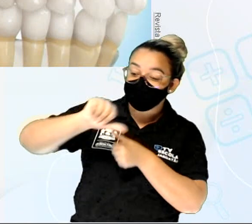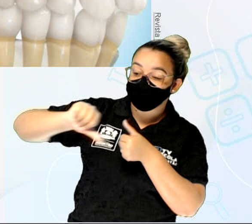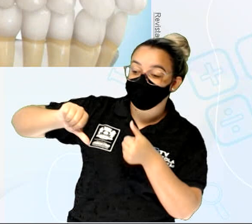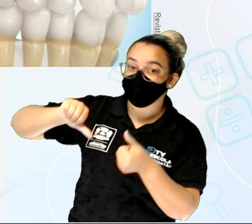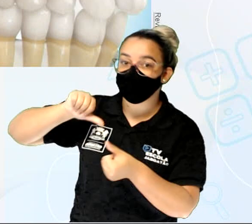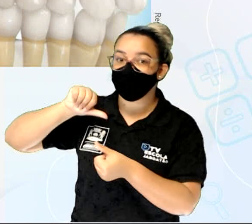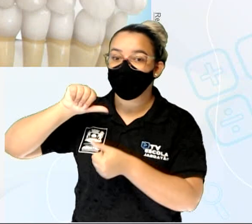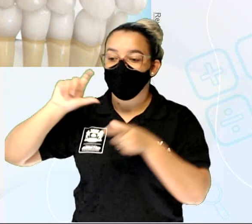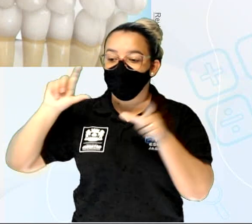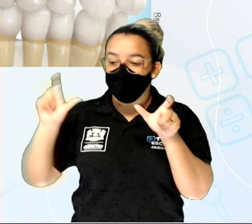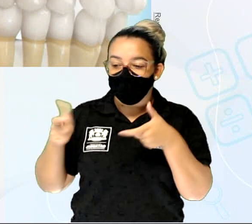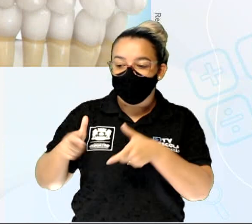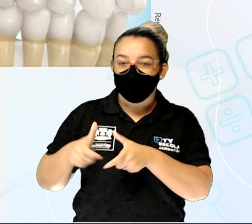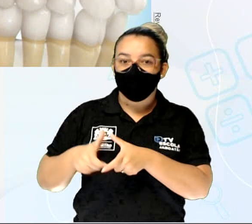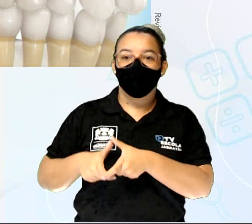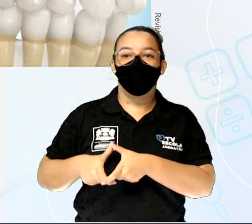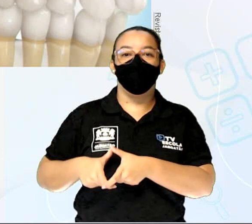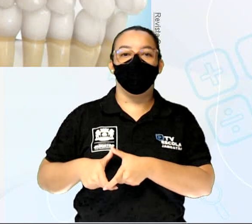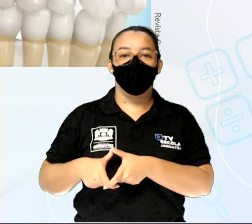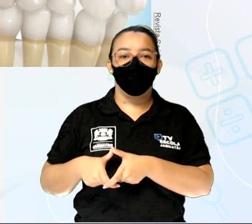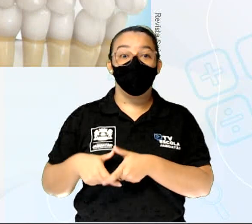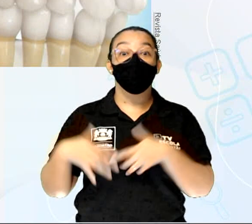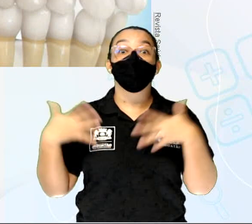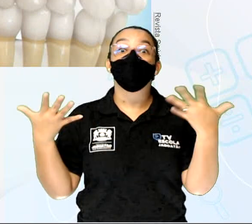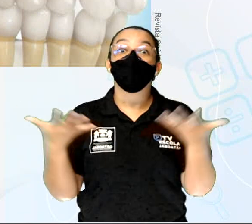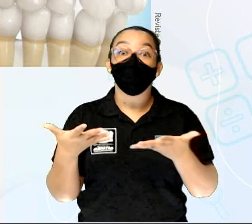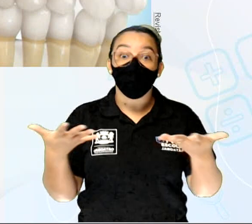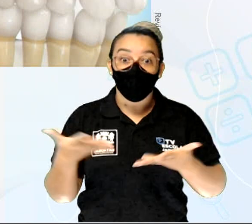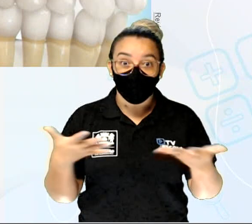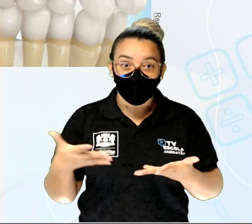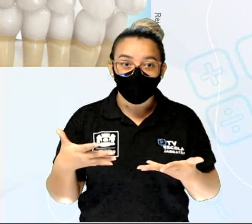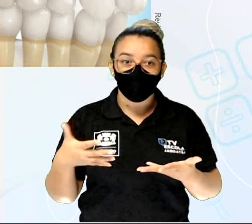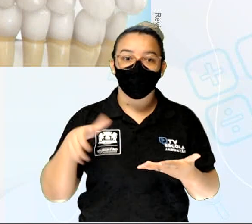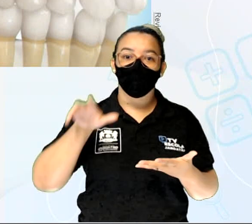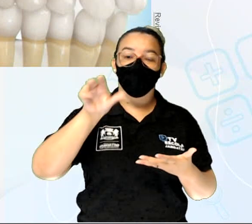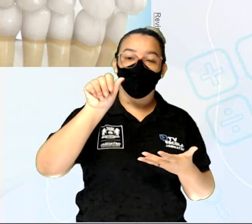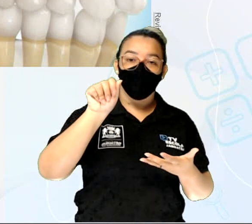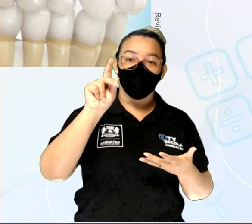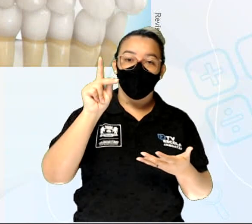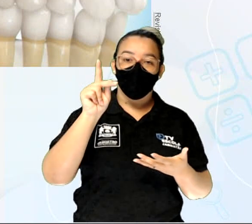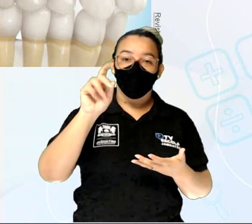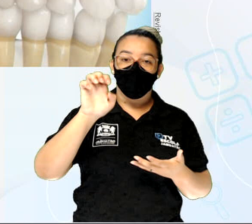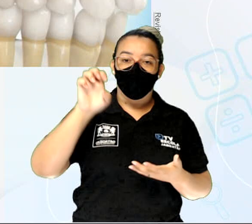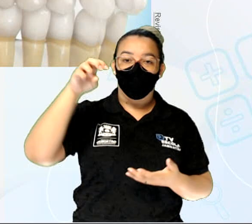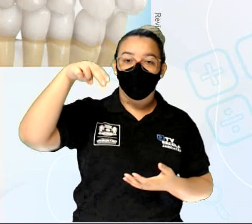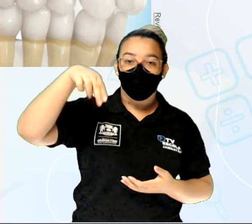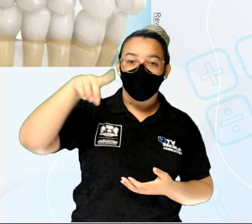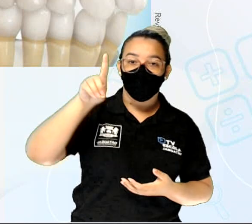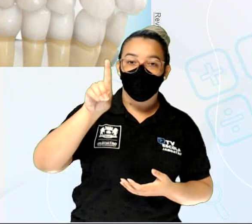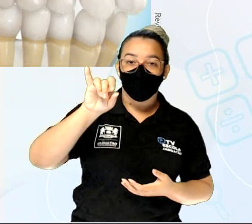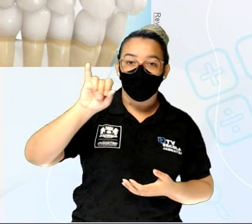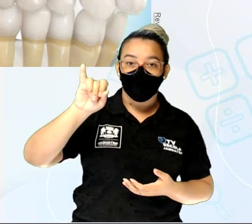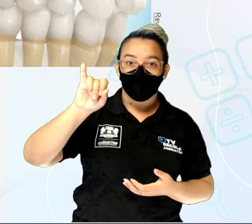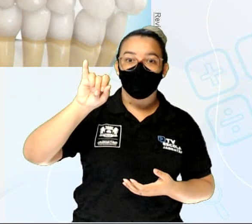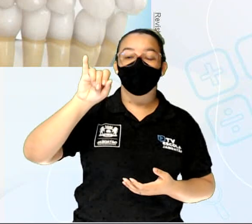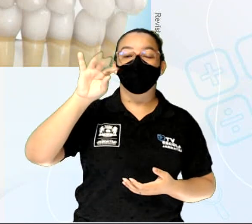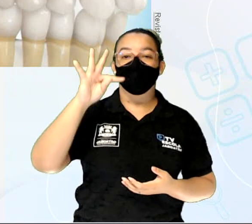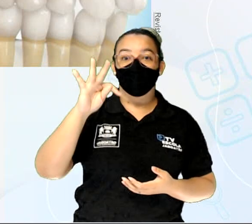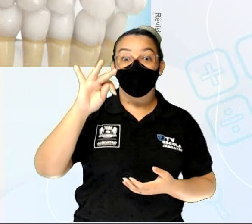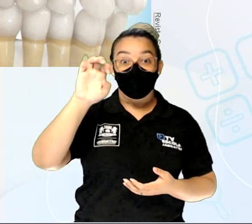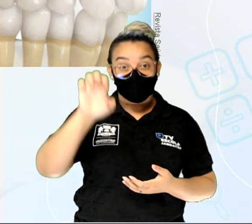tamanho. Hoje em dia, o apêndice, ele às vezes causa um problema chamado